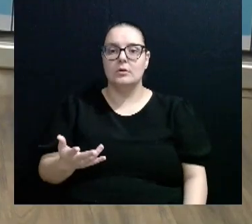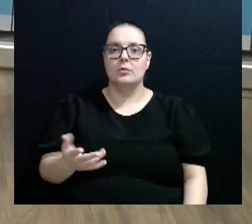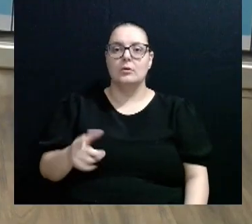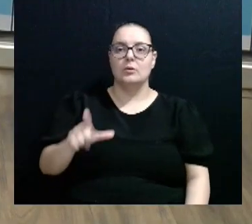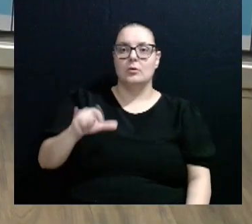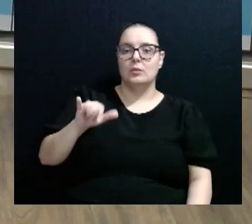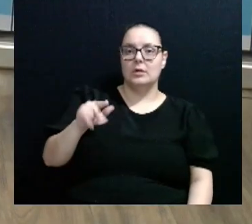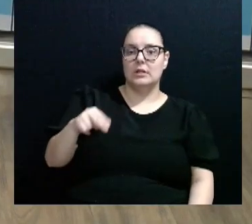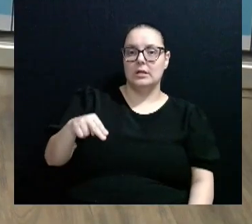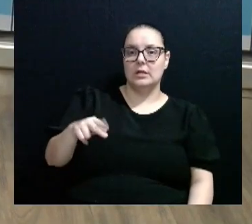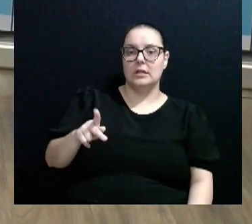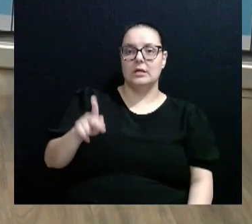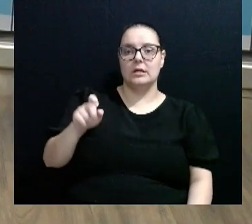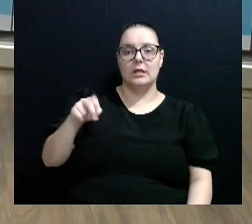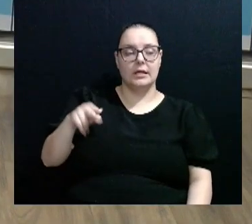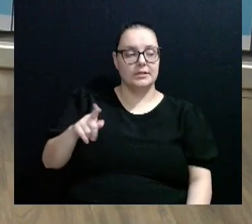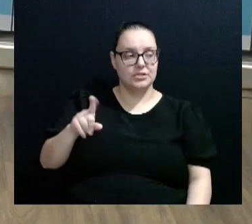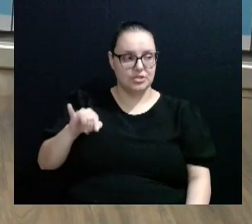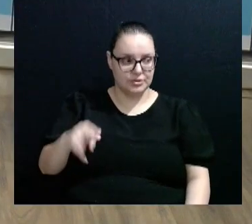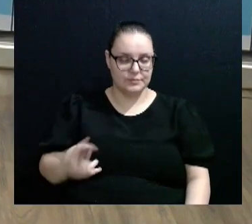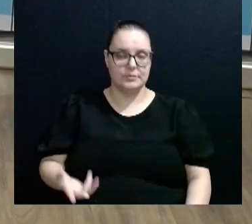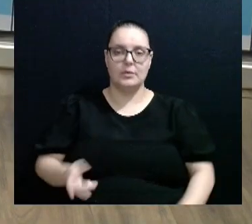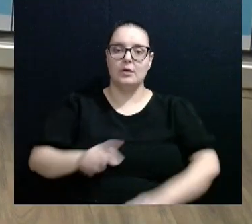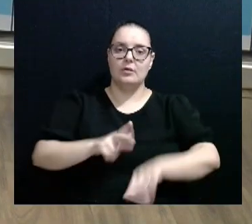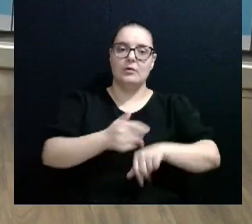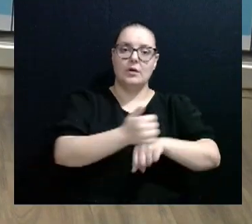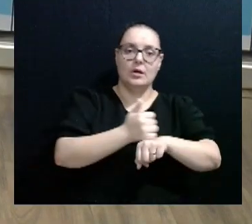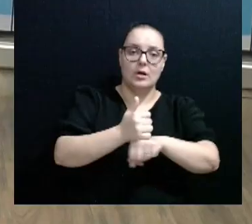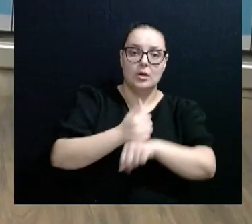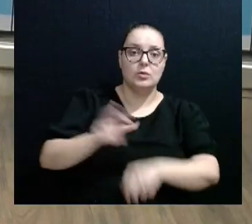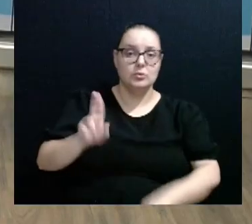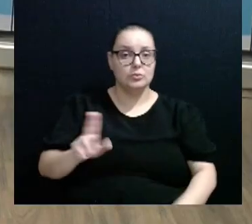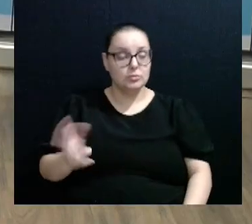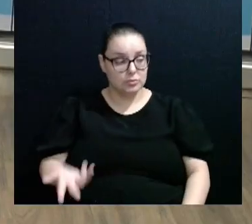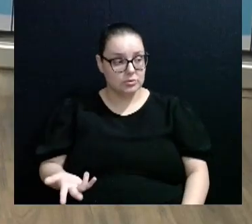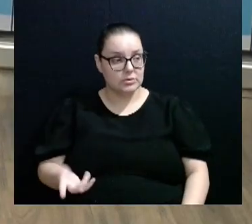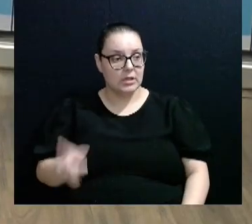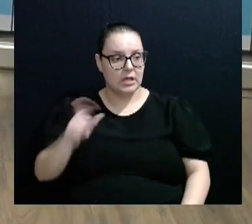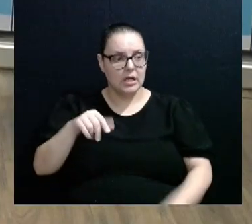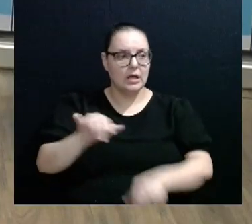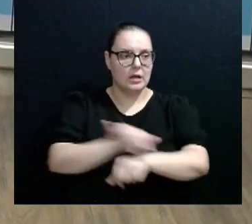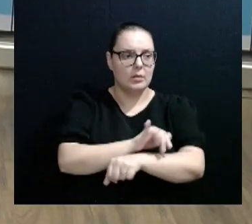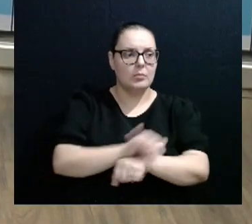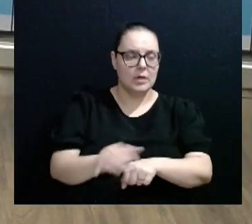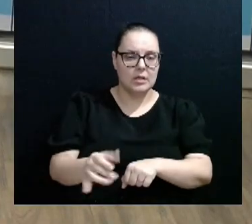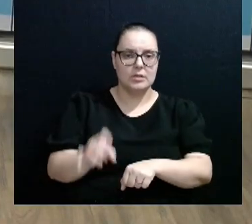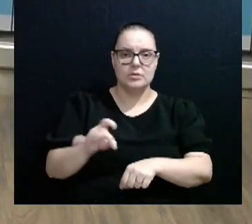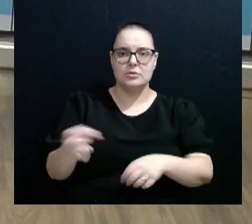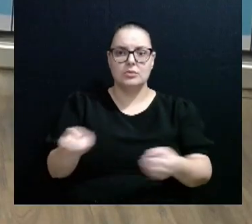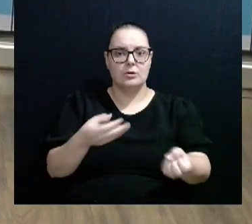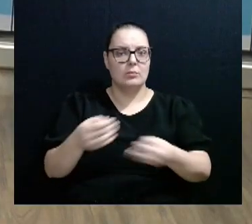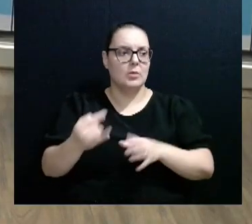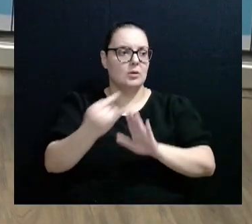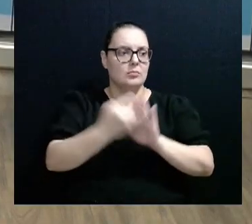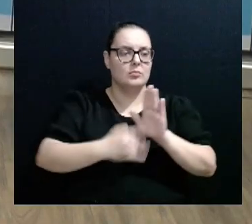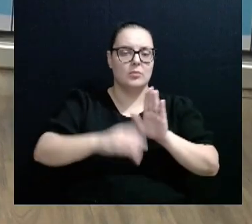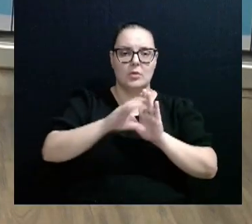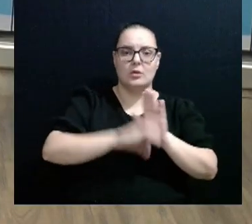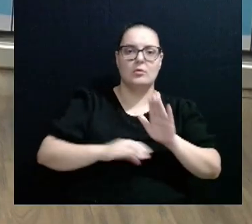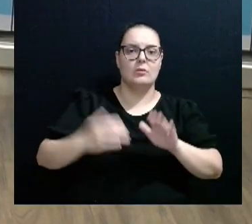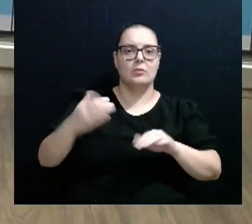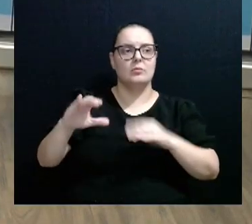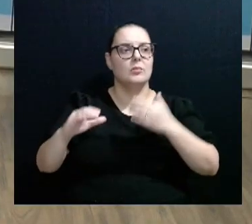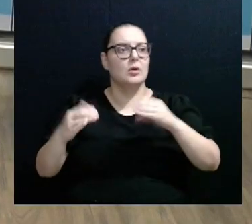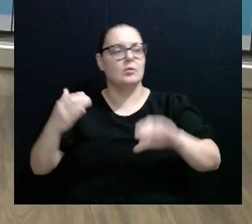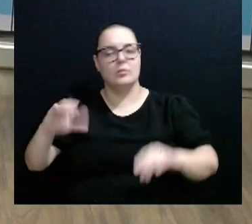social profissional aí que muitas pessoas utilizam. É o caminho? Basta atualizar o currículo, eu vou postar uma ou outra coisa